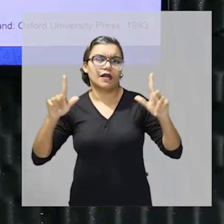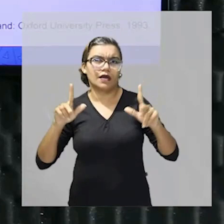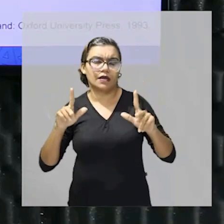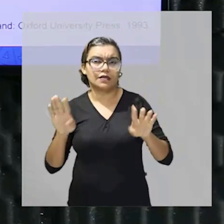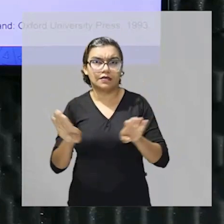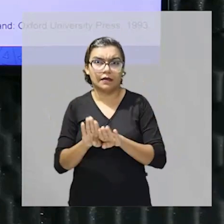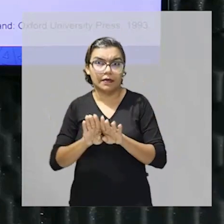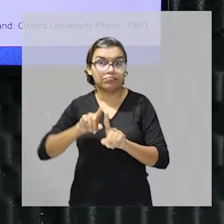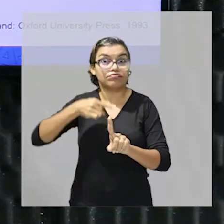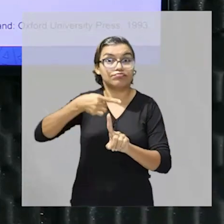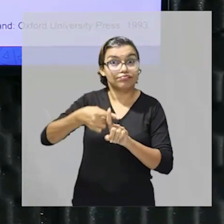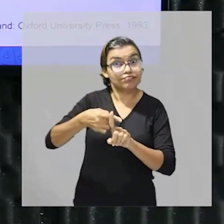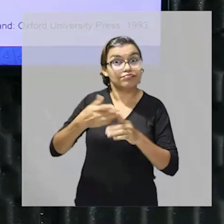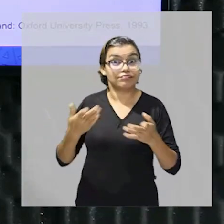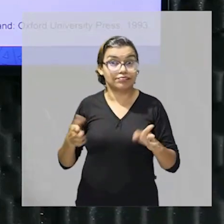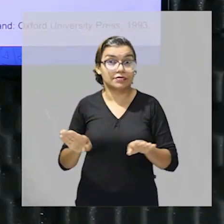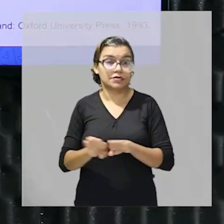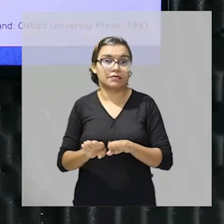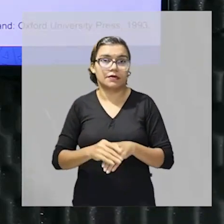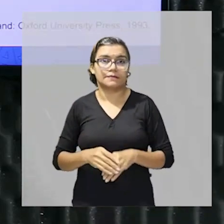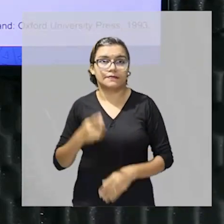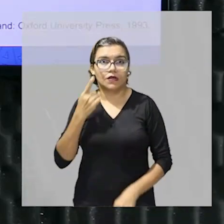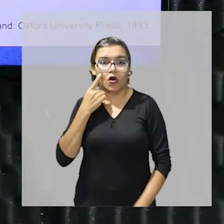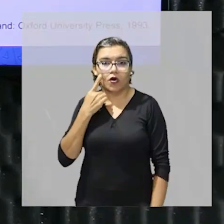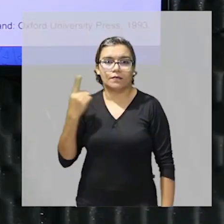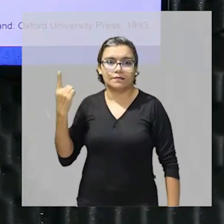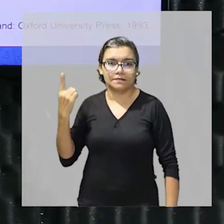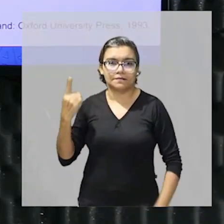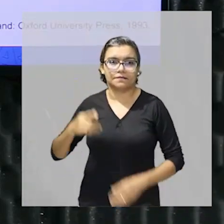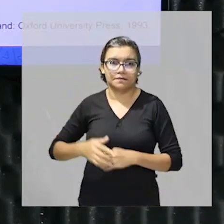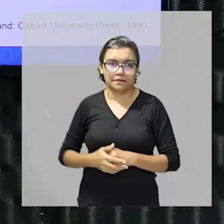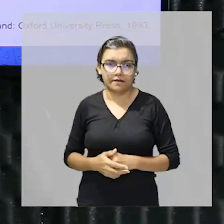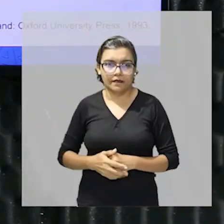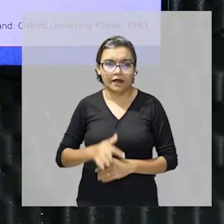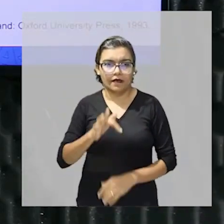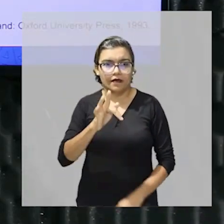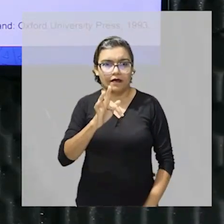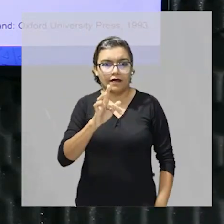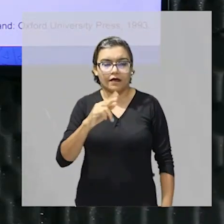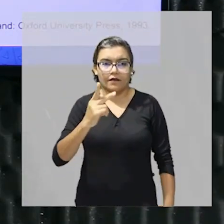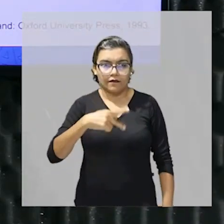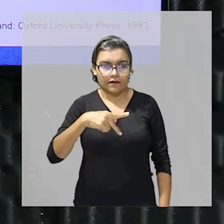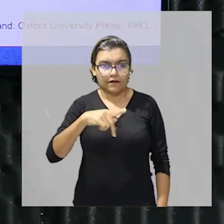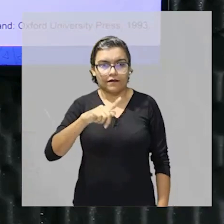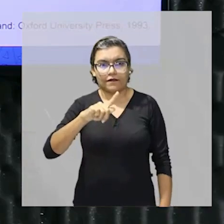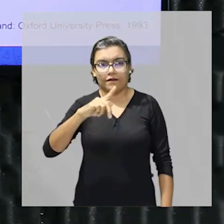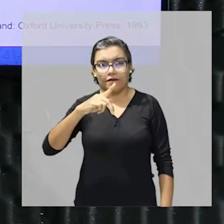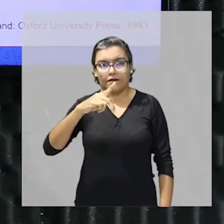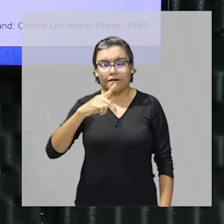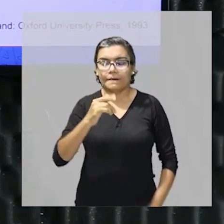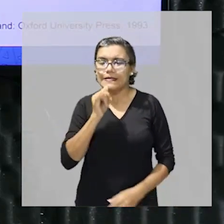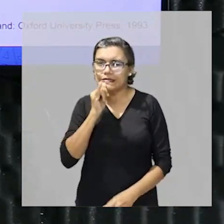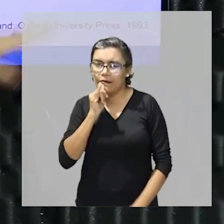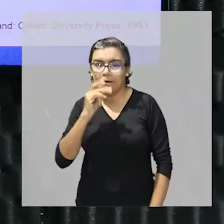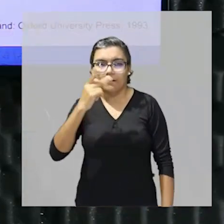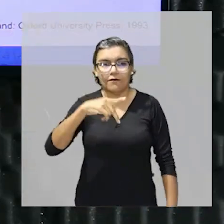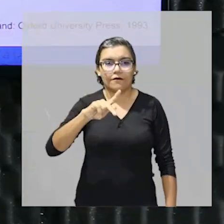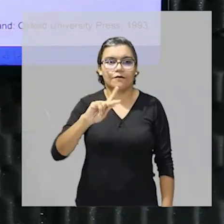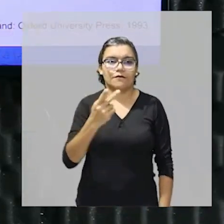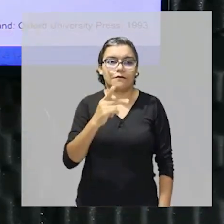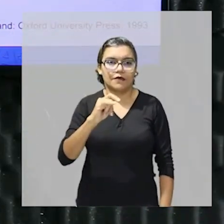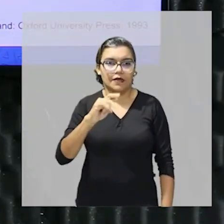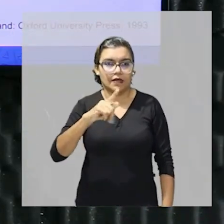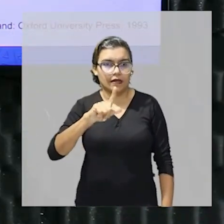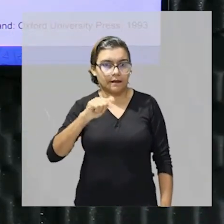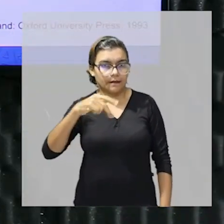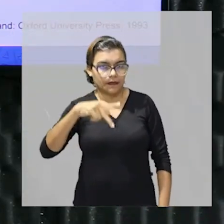ó. O Philip e a Annie usam óculos, assim como o Jim e a Sue. Mas o Jim